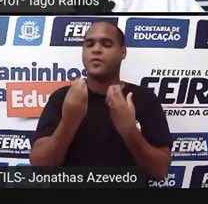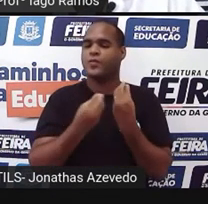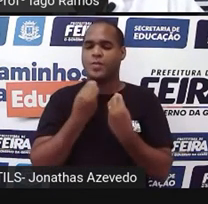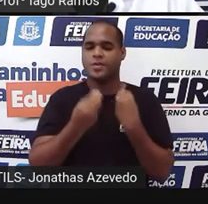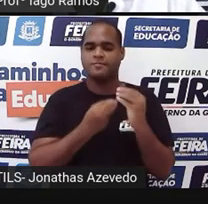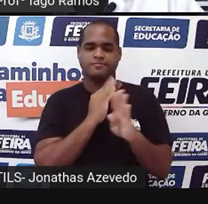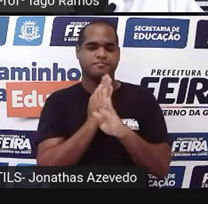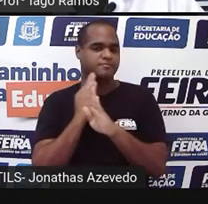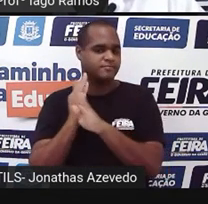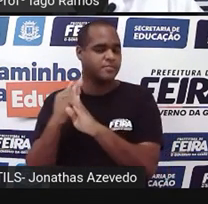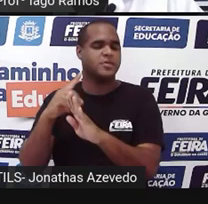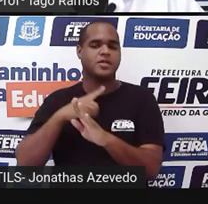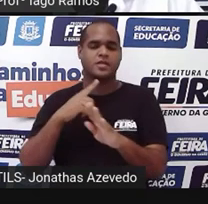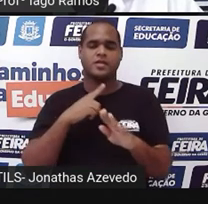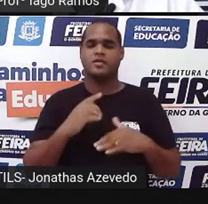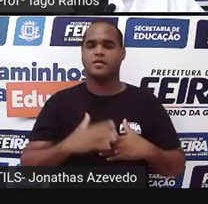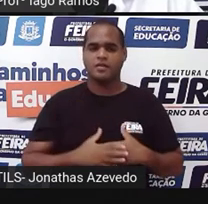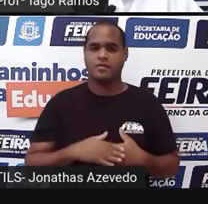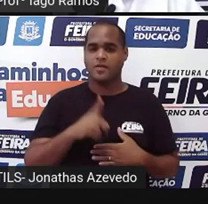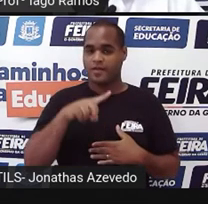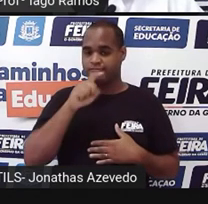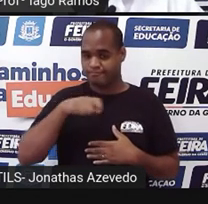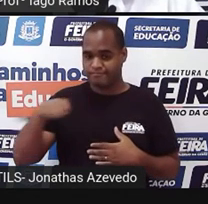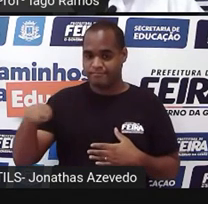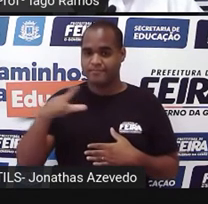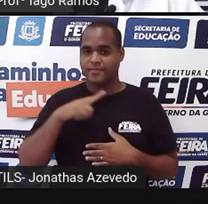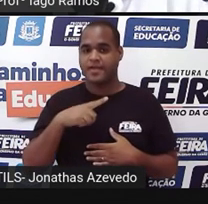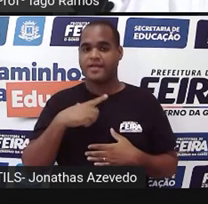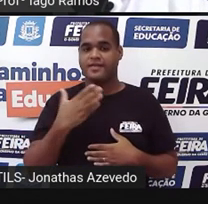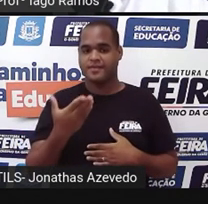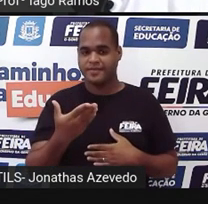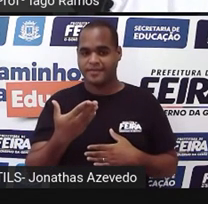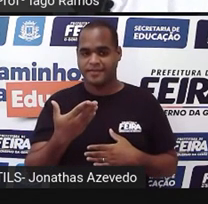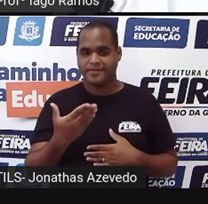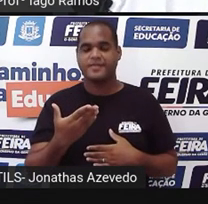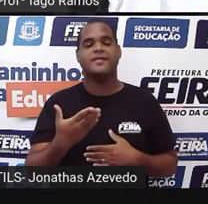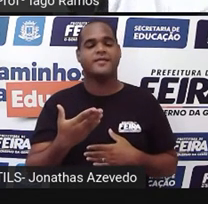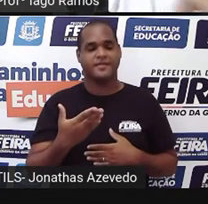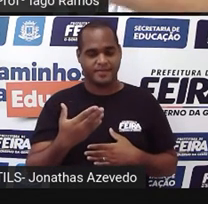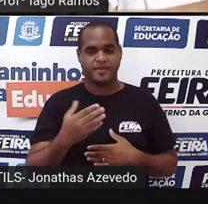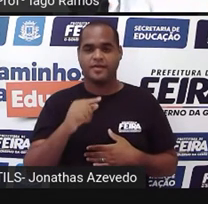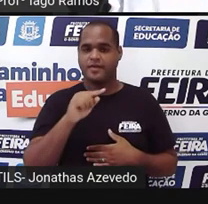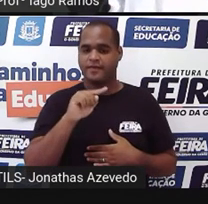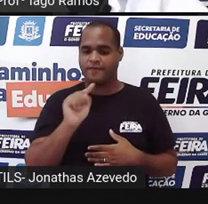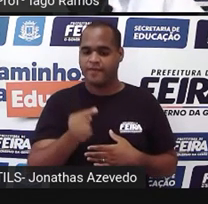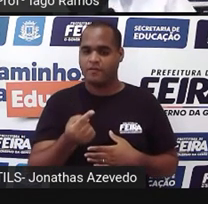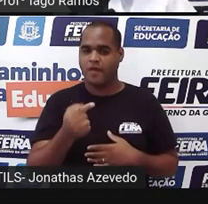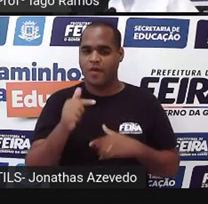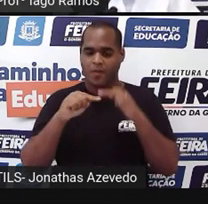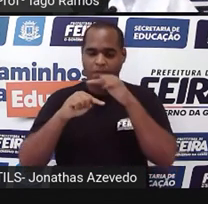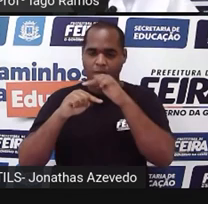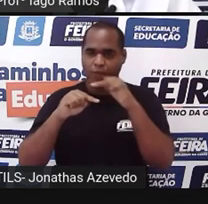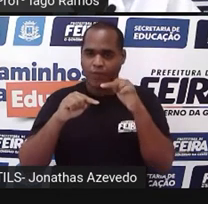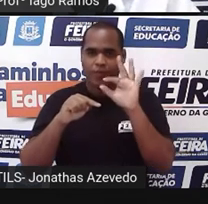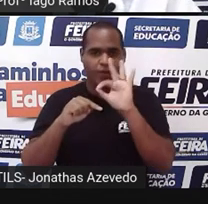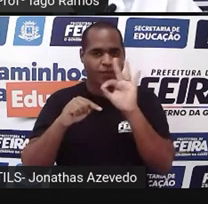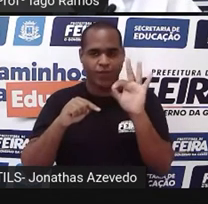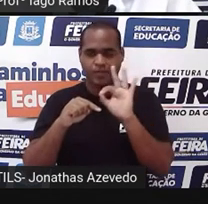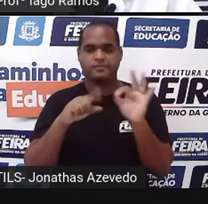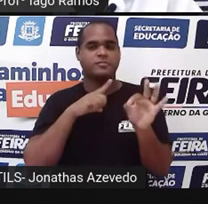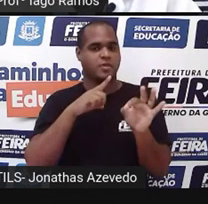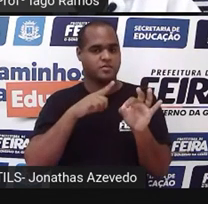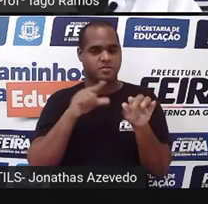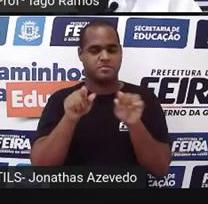dessa daqui a gente vai escrever a senhora escreve o número sem, e sem a barra Oi